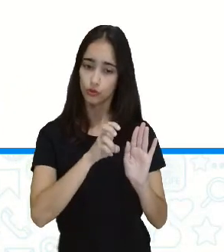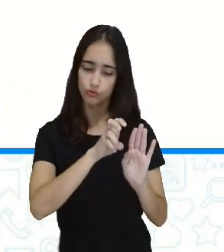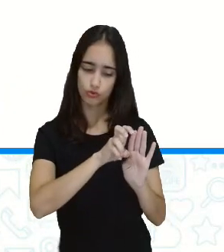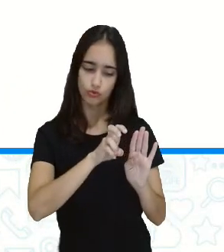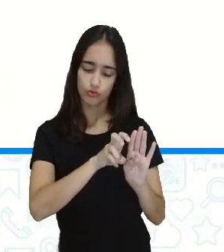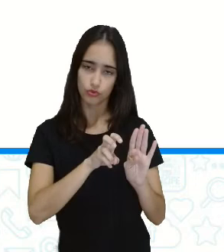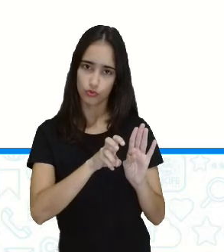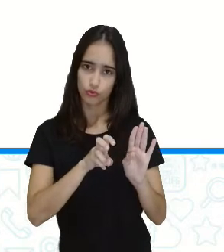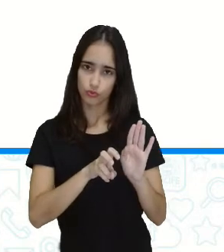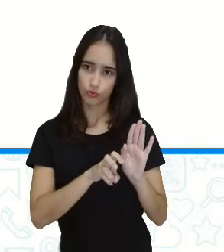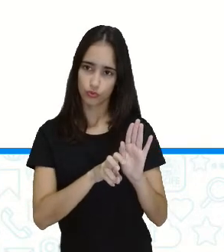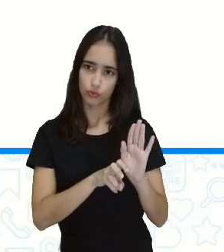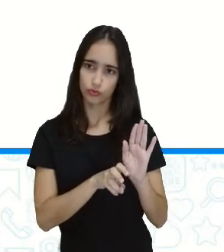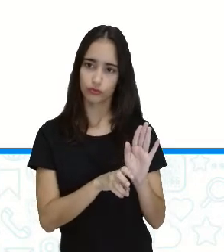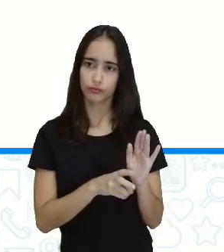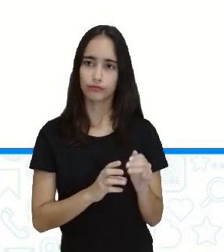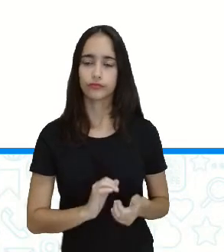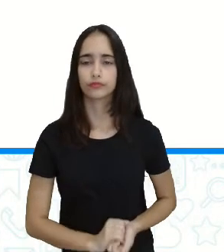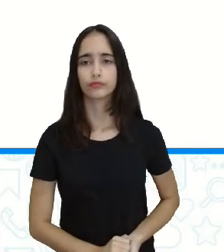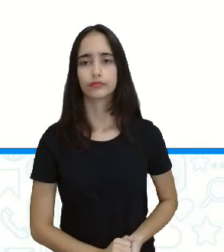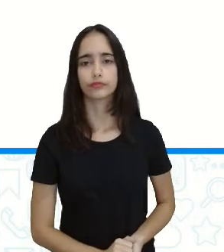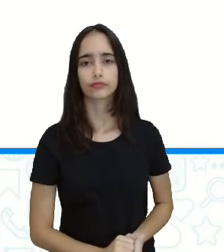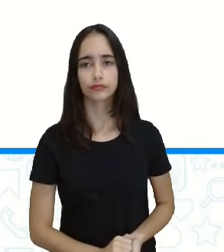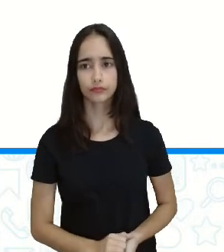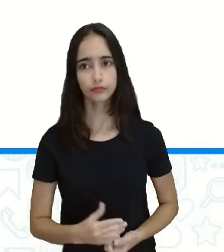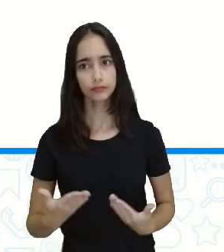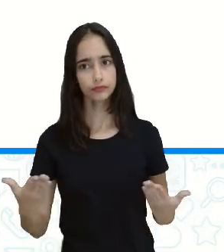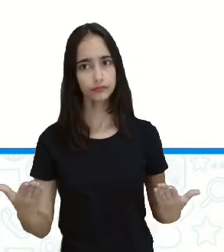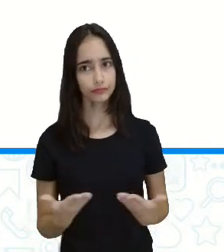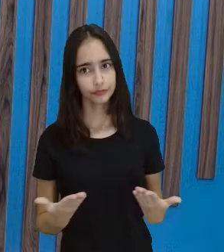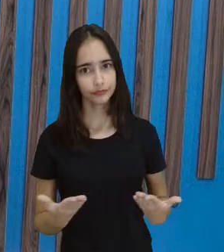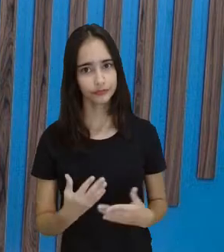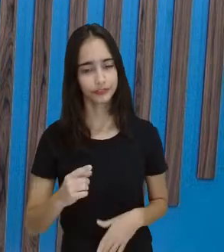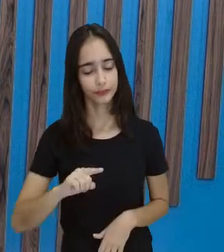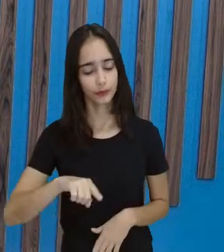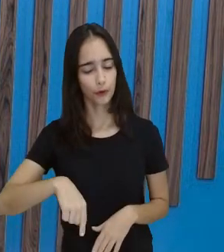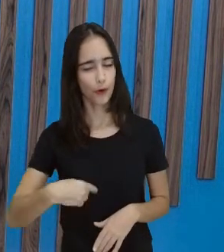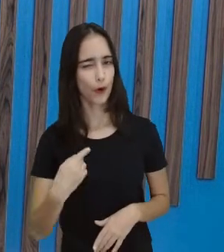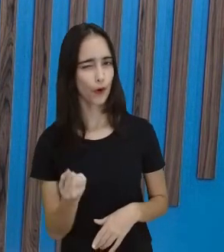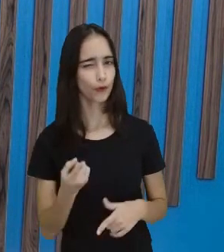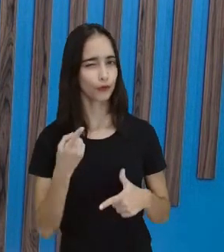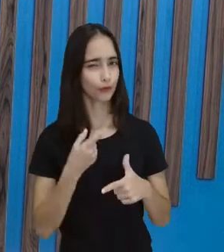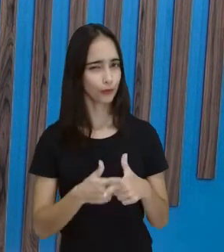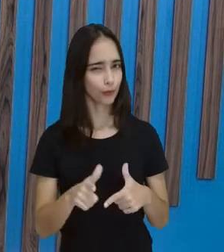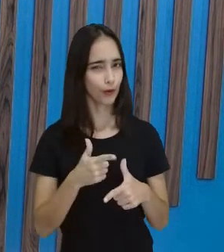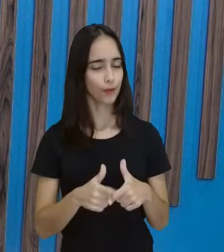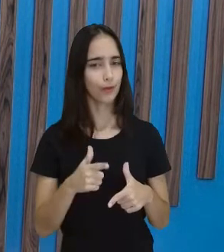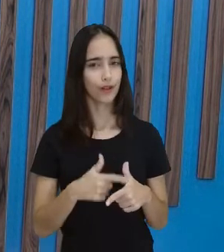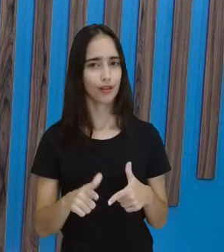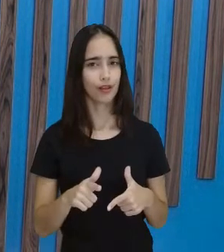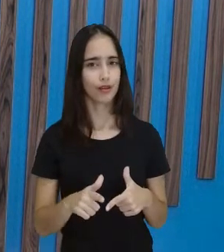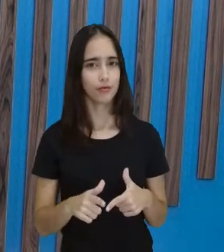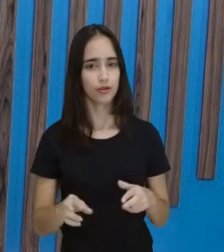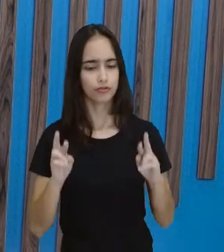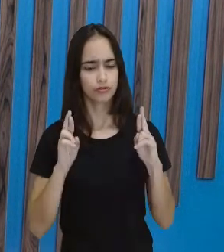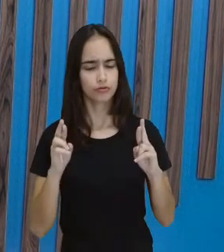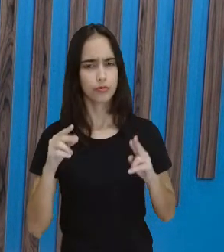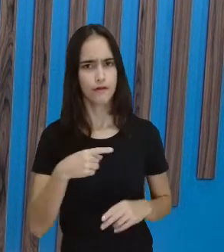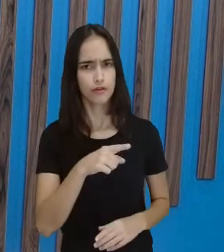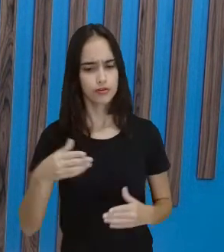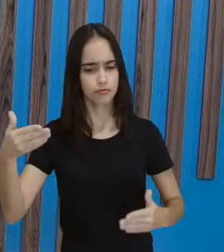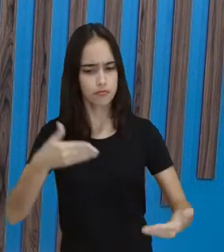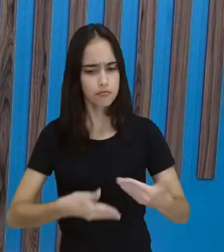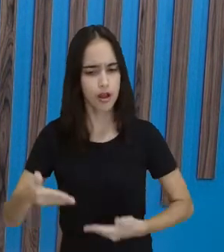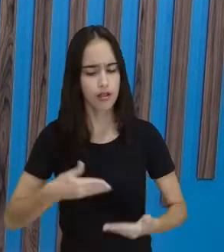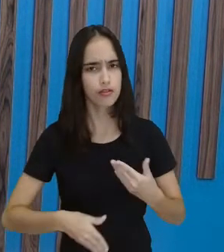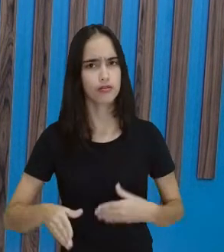5, ok? Vamos agora para mais alguns problemas que eu vou contar com a participação de vocês aí no chat.